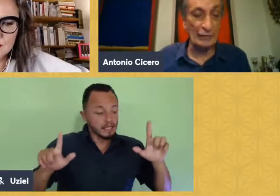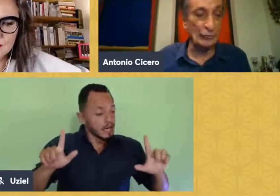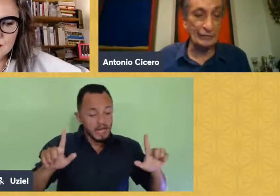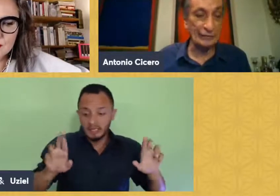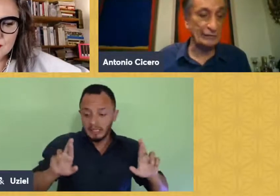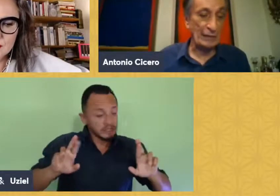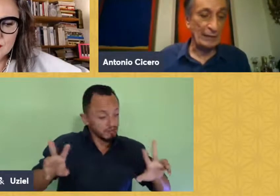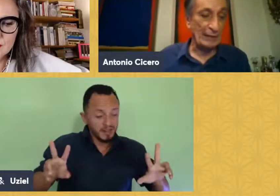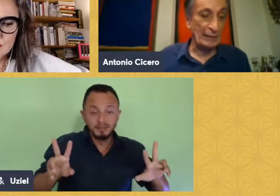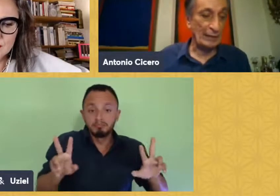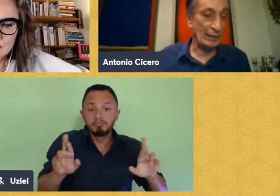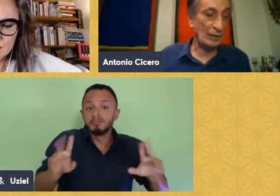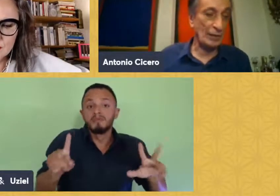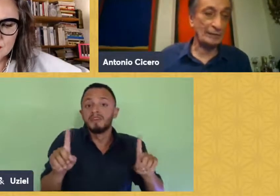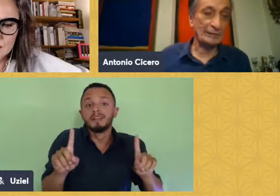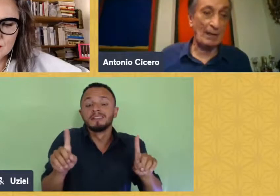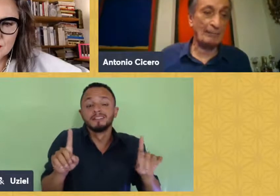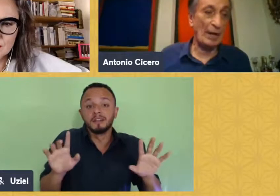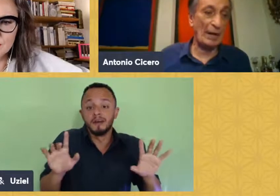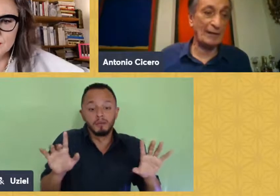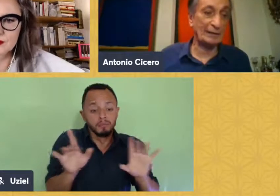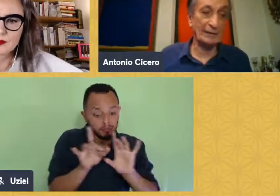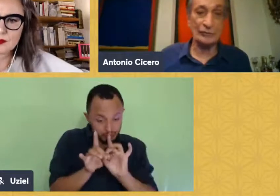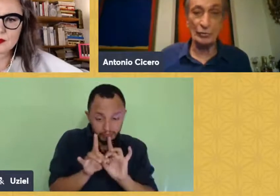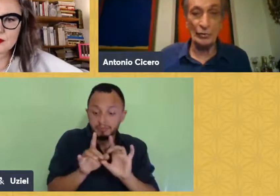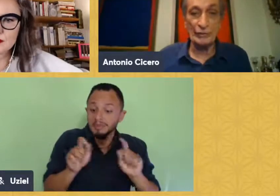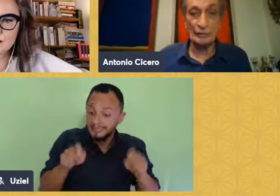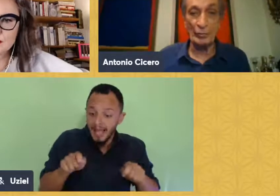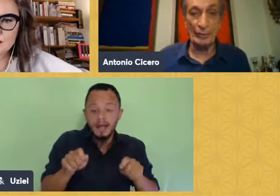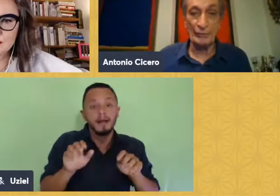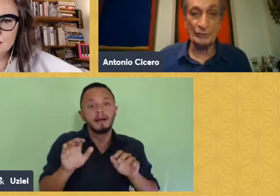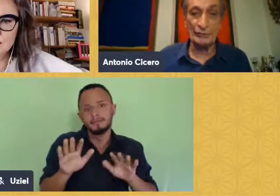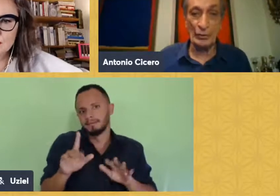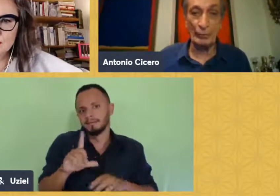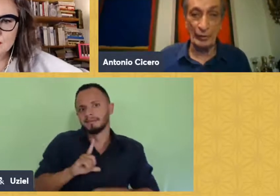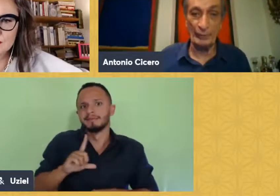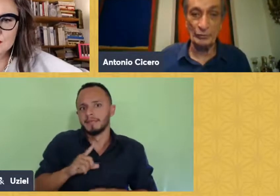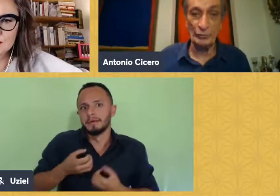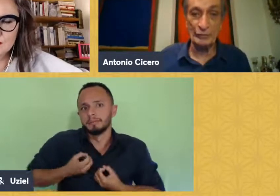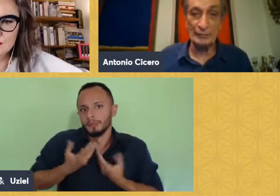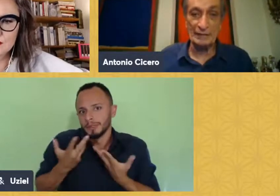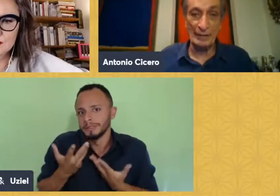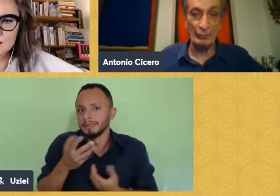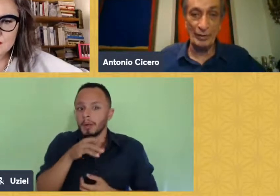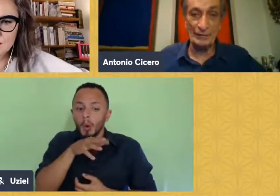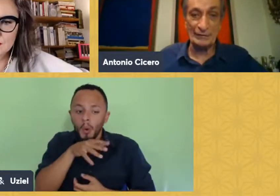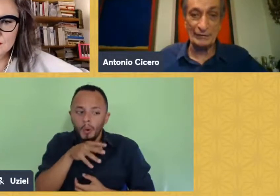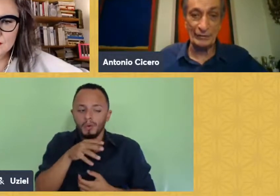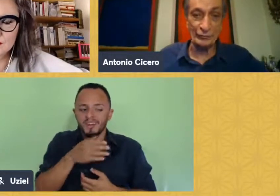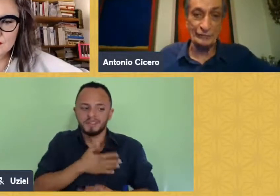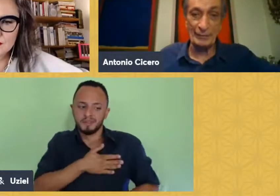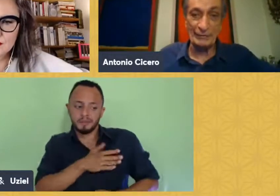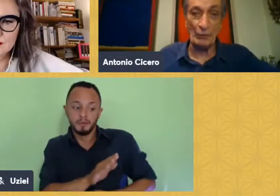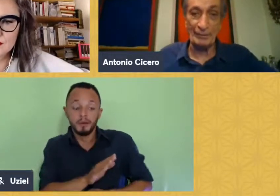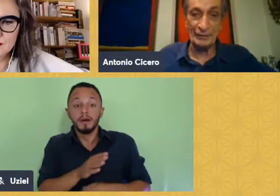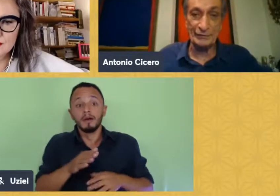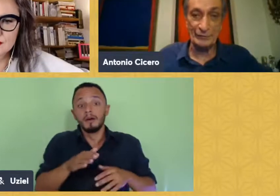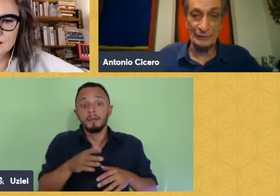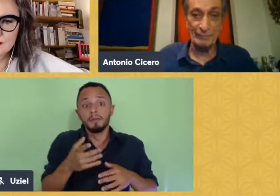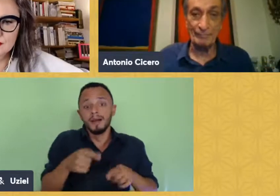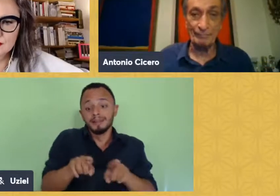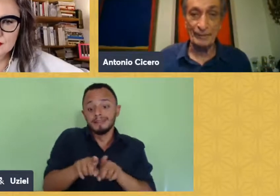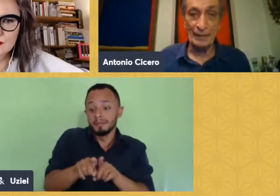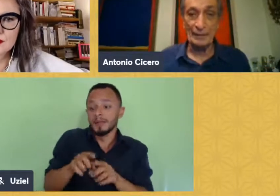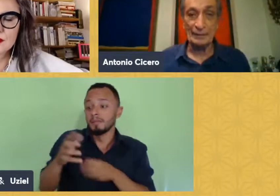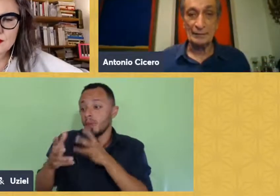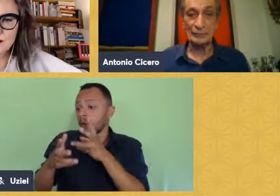evidentemente que há coisas, há letras ruins, poemas que são poemas ruins, mas há poemas escritos que também são péssimos,